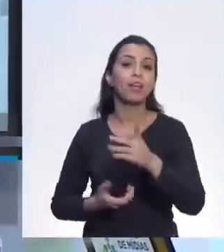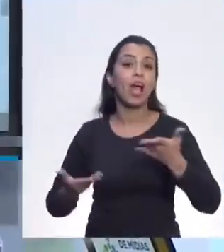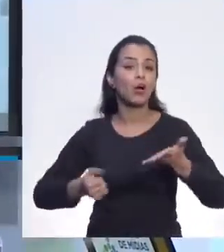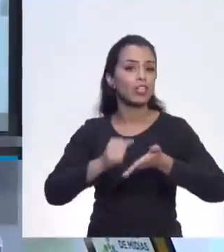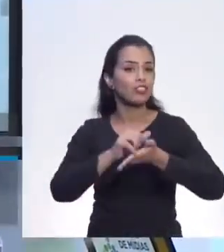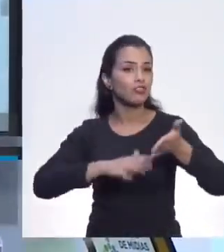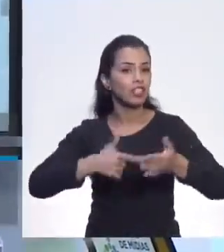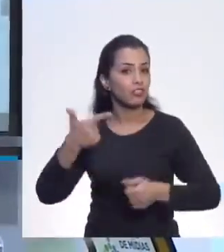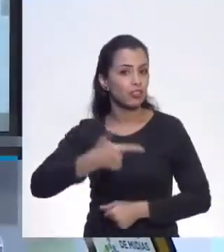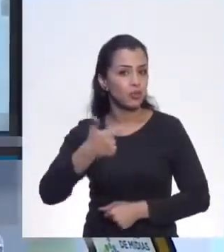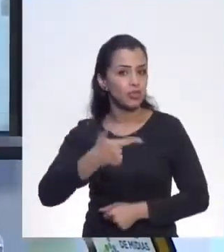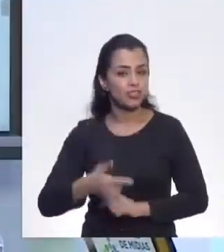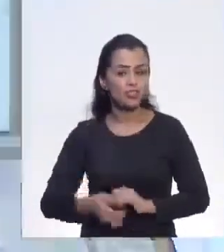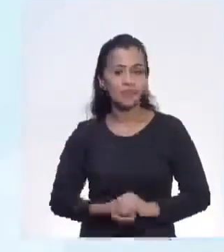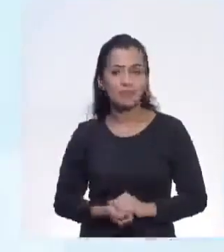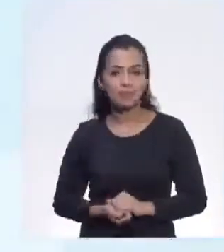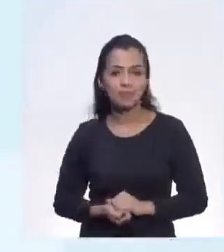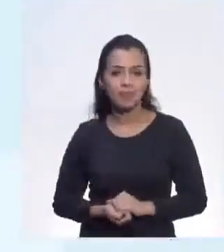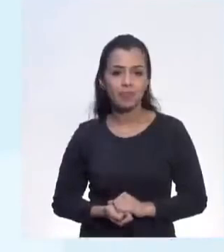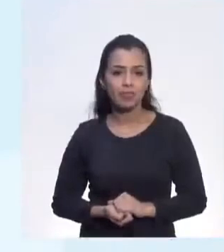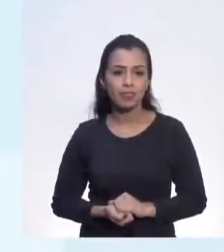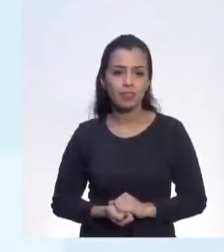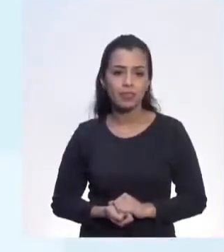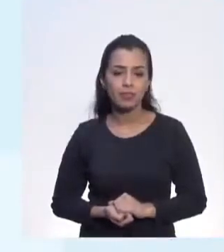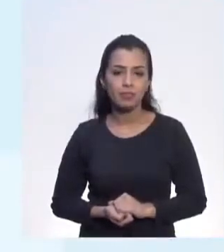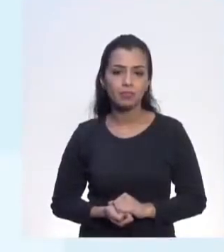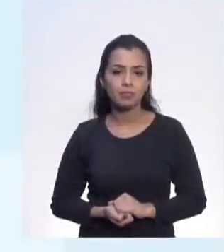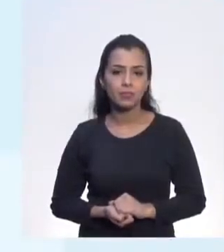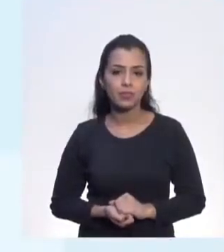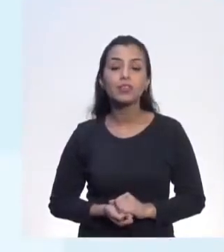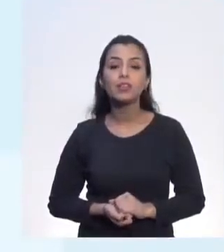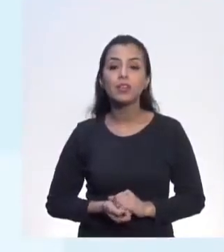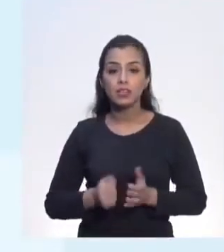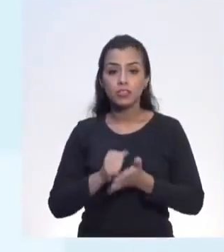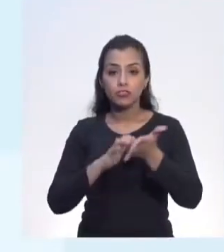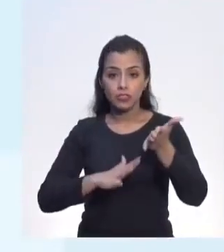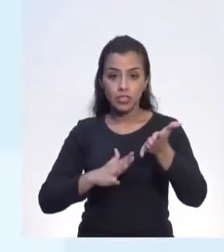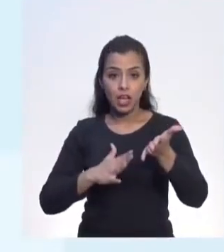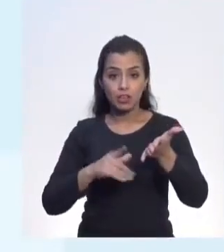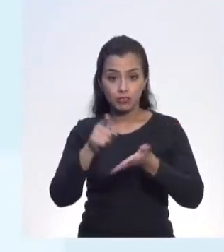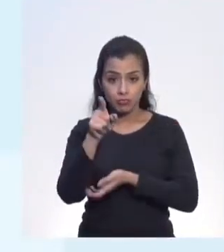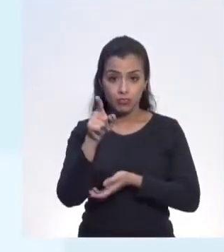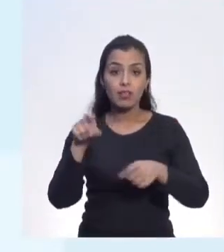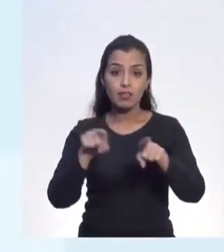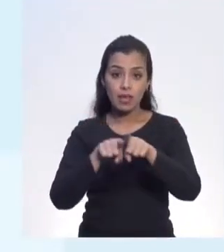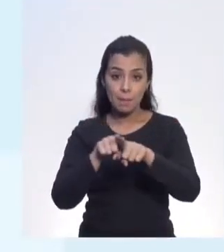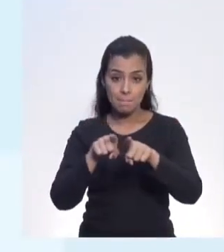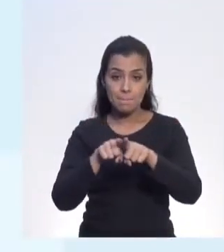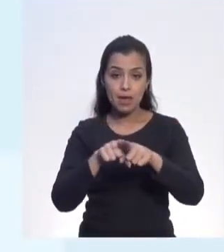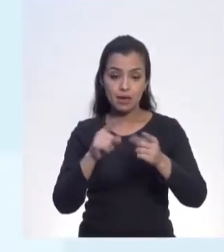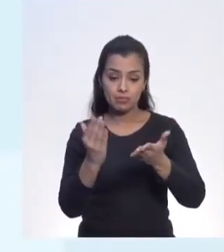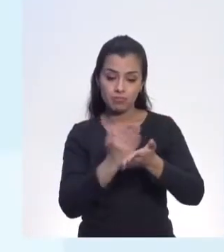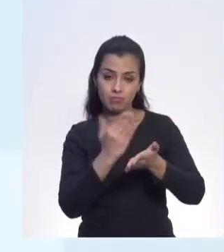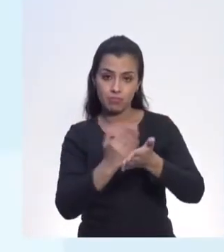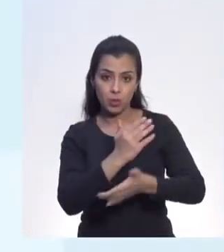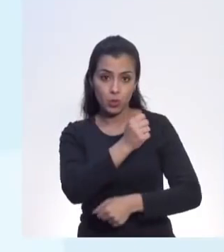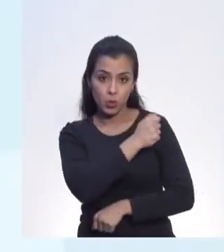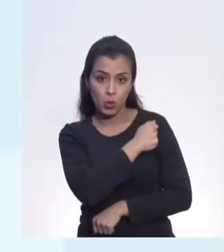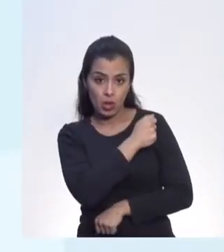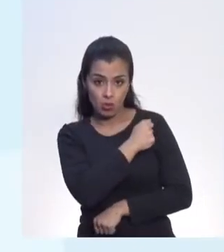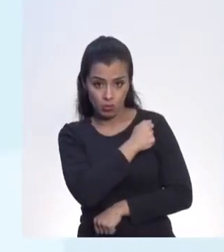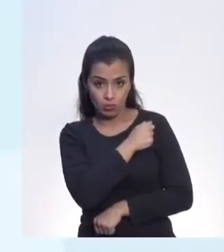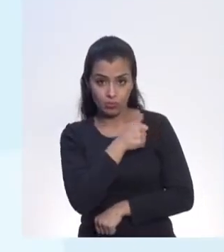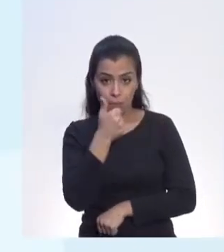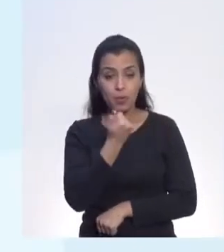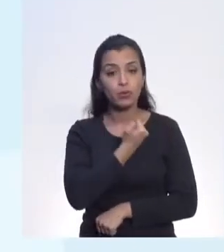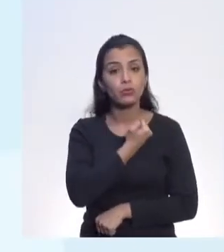atividade 2. A atividade 2 também está lá no caderno do aluno, na página 11. Então,